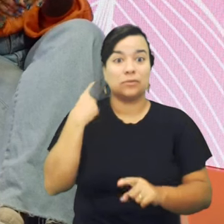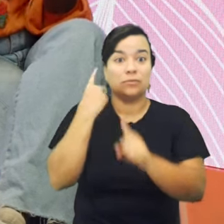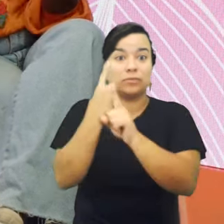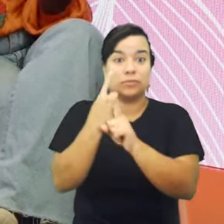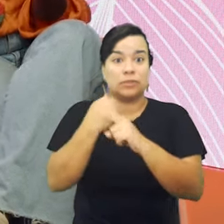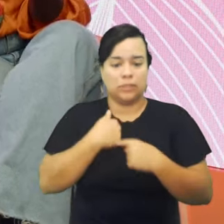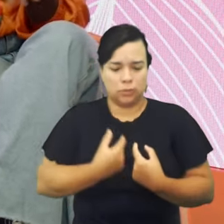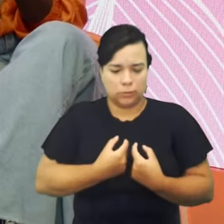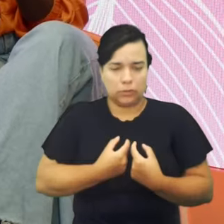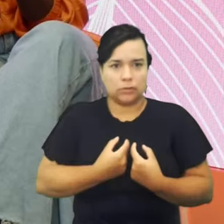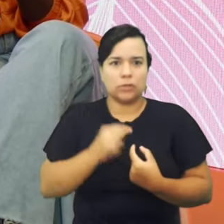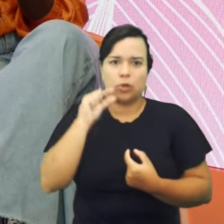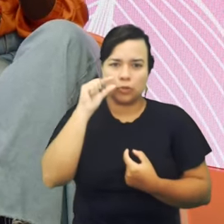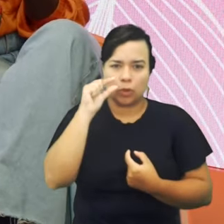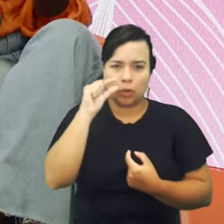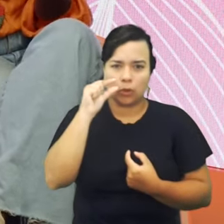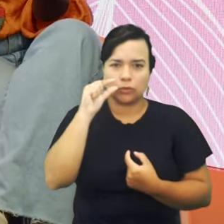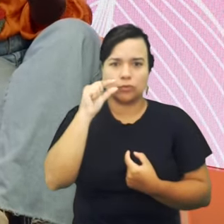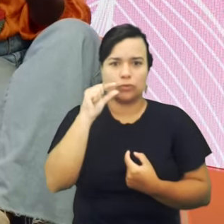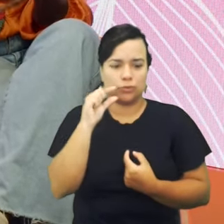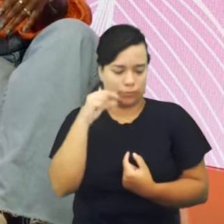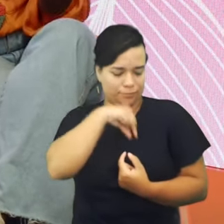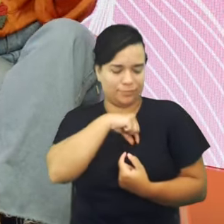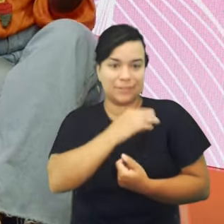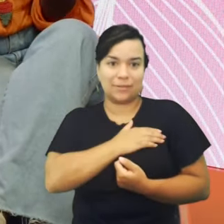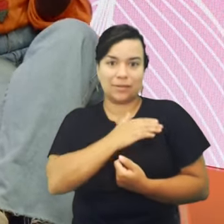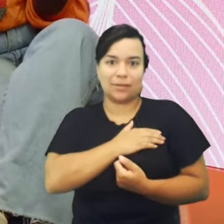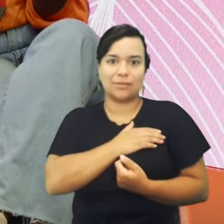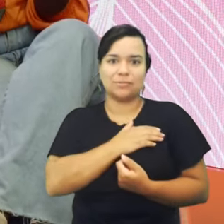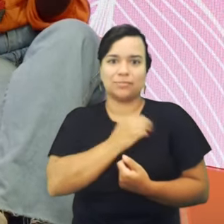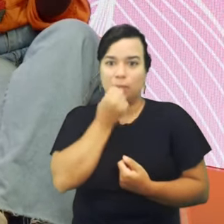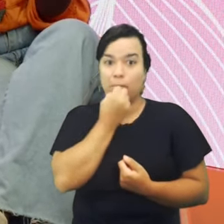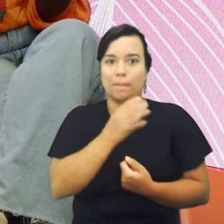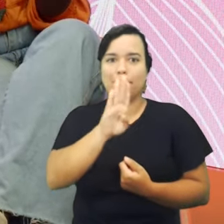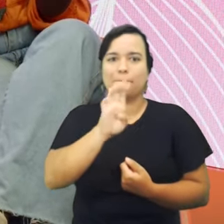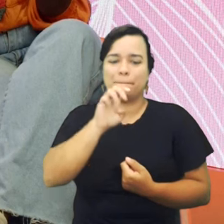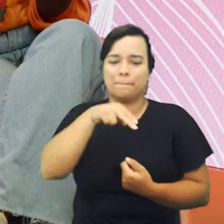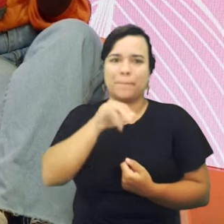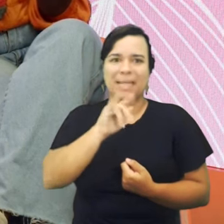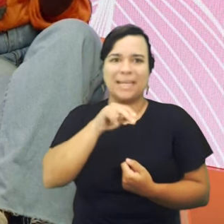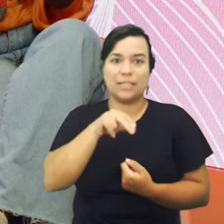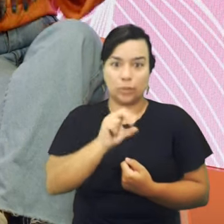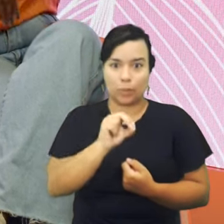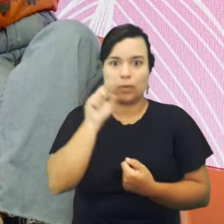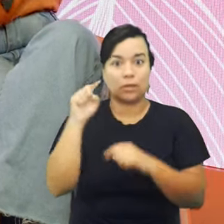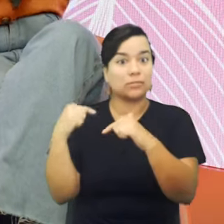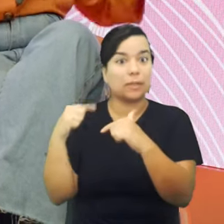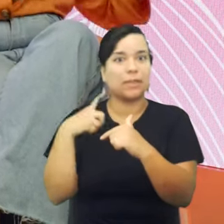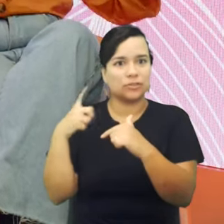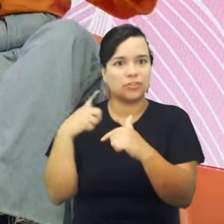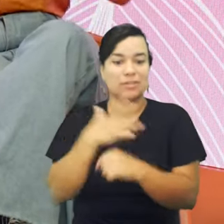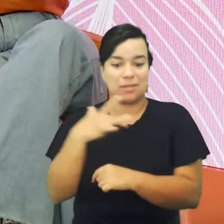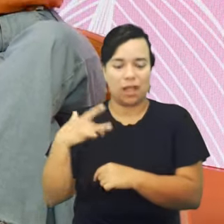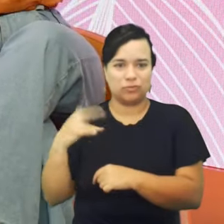É, graças a Deus, benigno, mas eu precisava do convênio, eu tinha um convênio no CRT. E foi uma corrida, assim, meu pai